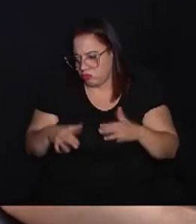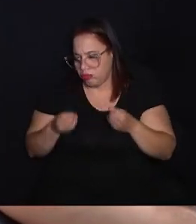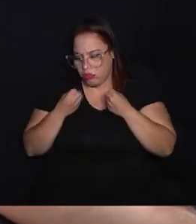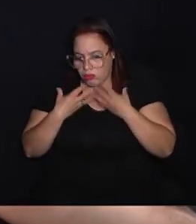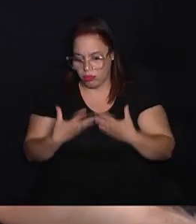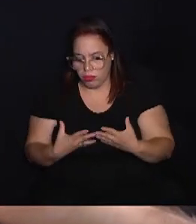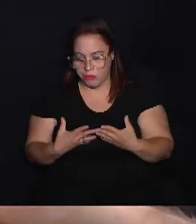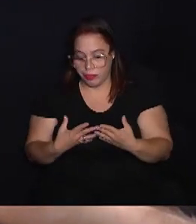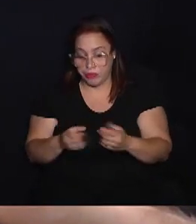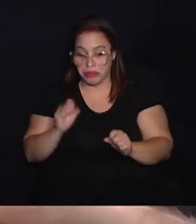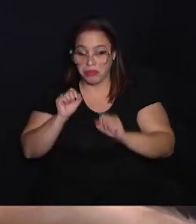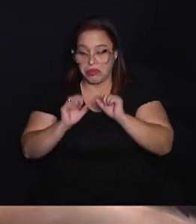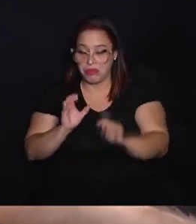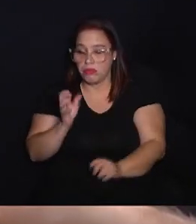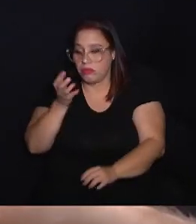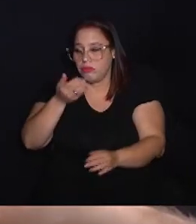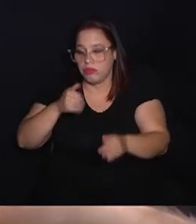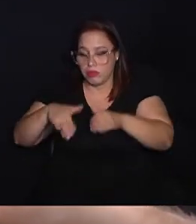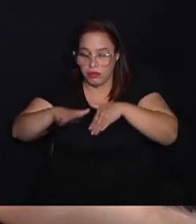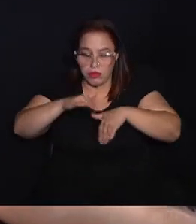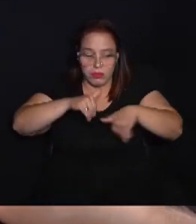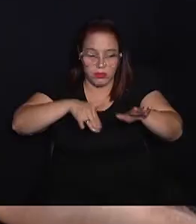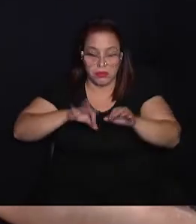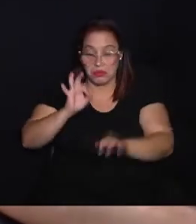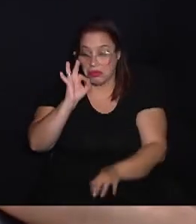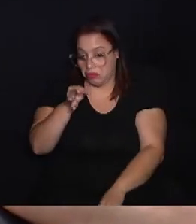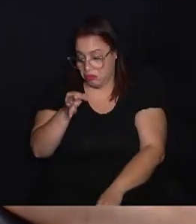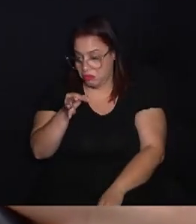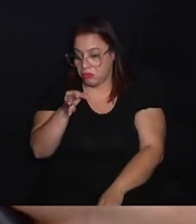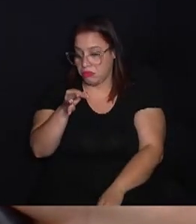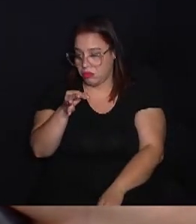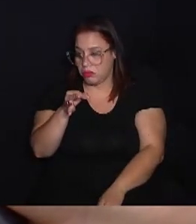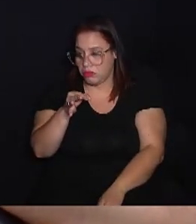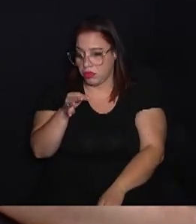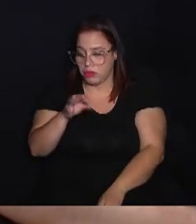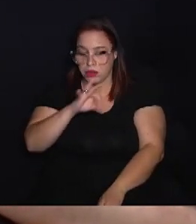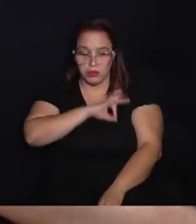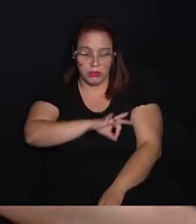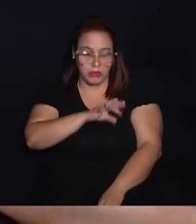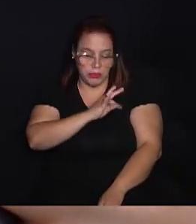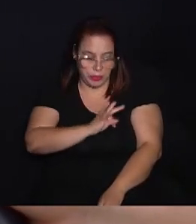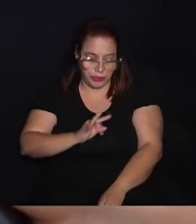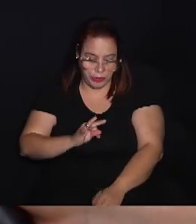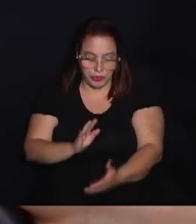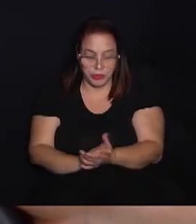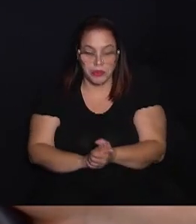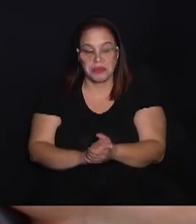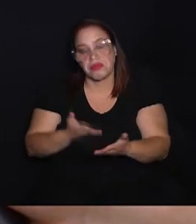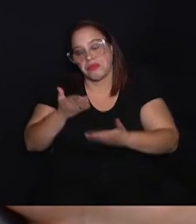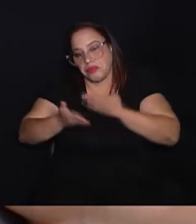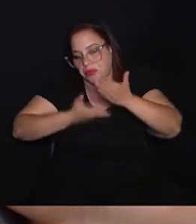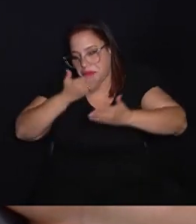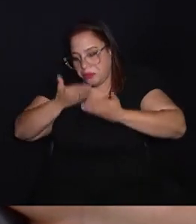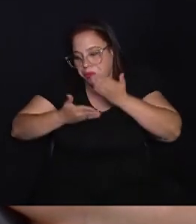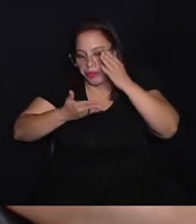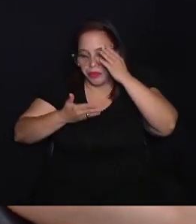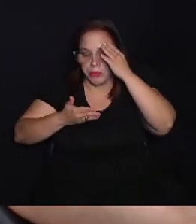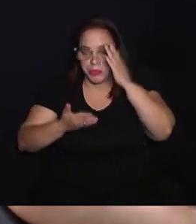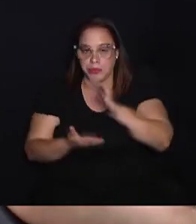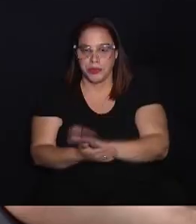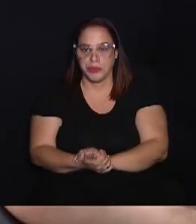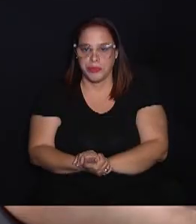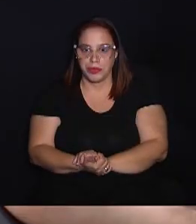porém somente 4 flagrantes. Na verdade, 3 flagrantes, 4 pessoas detidas aqui em Campinas, mas tudo correu dentro do conforme, graças